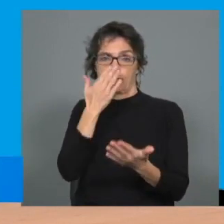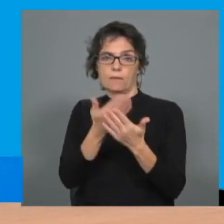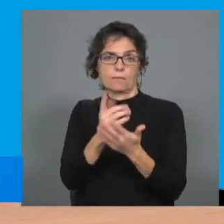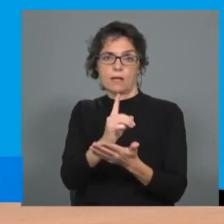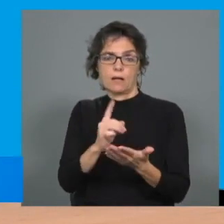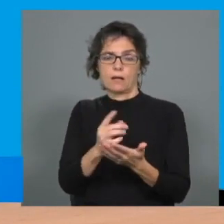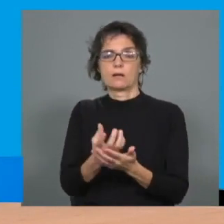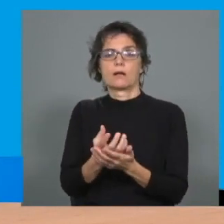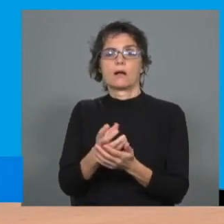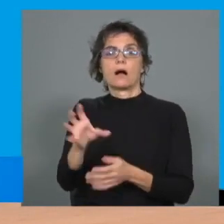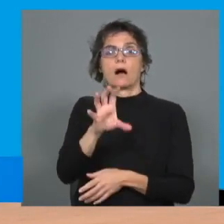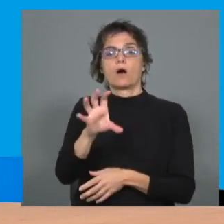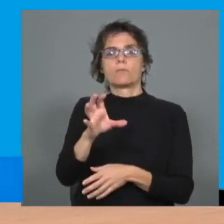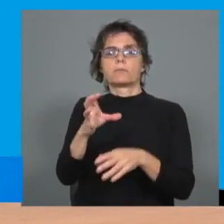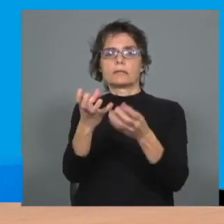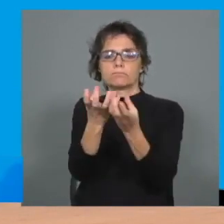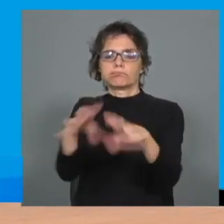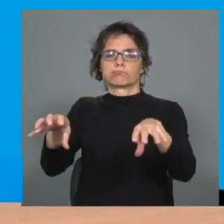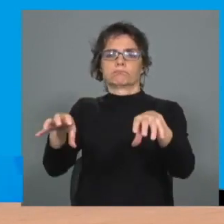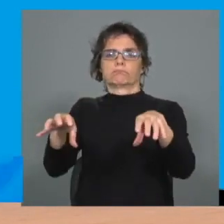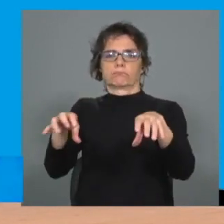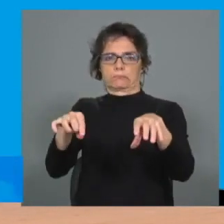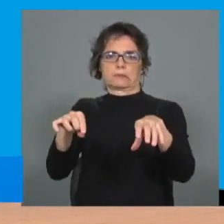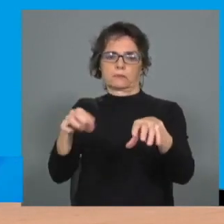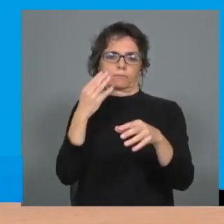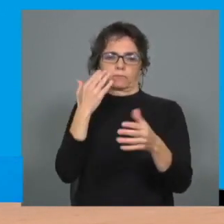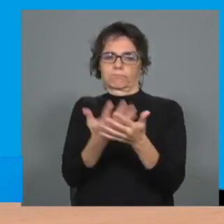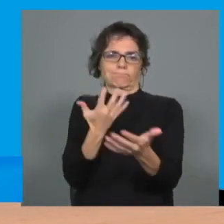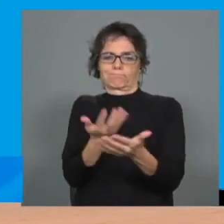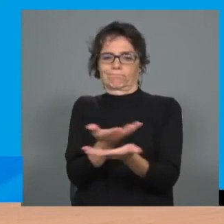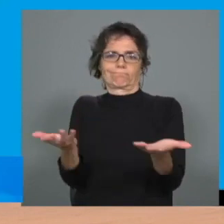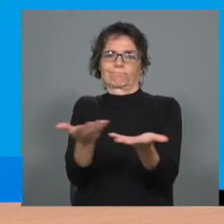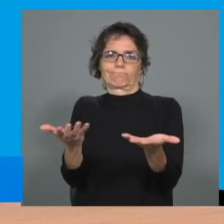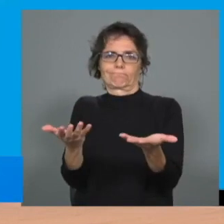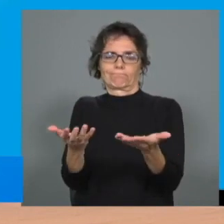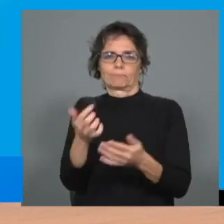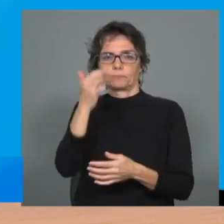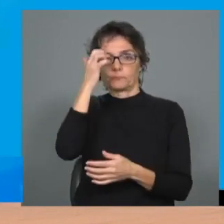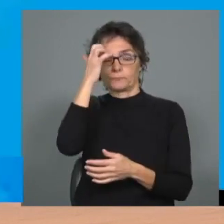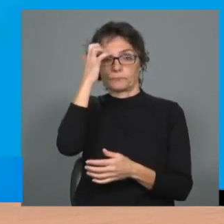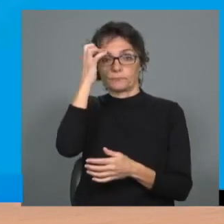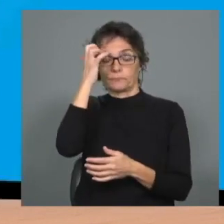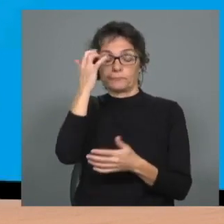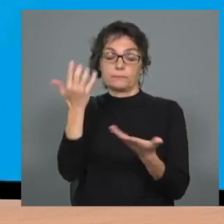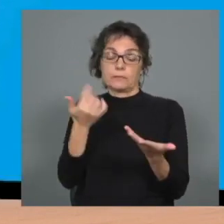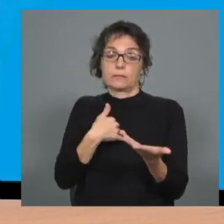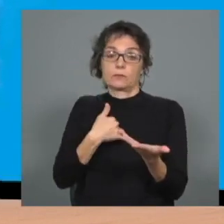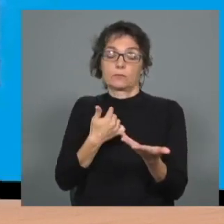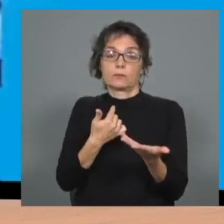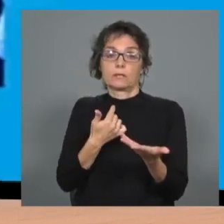está dividido, né? As urnas não deixam camuflar essa dimensão. E eu diria que há